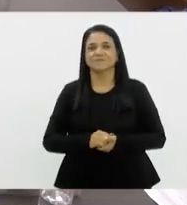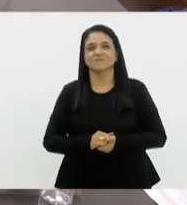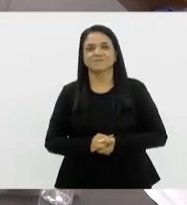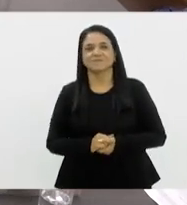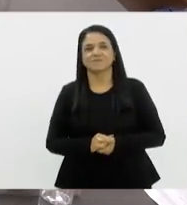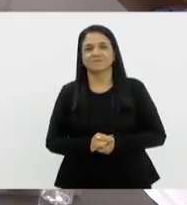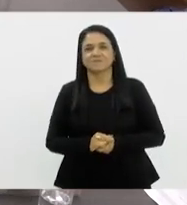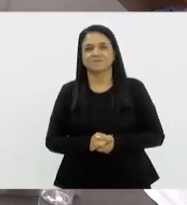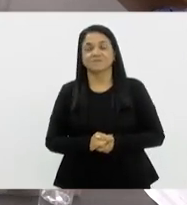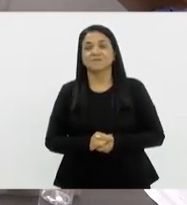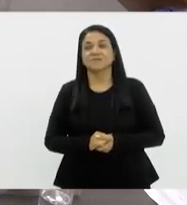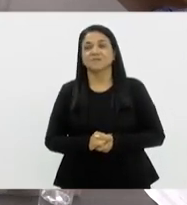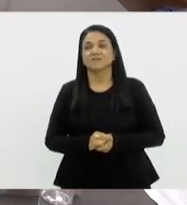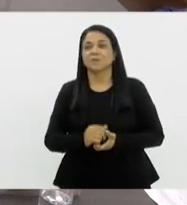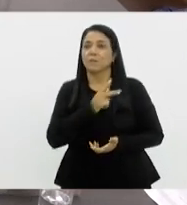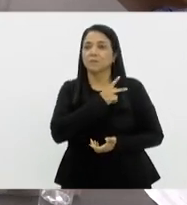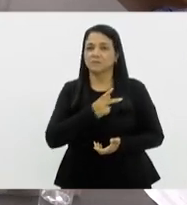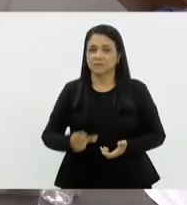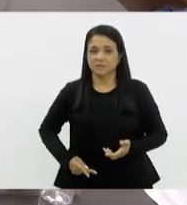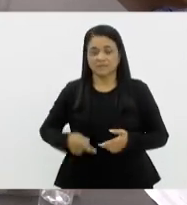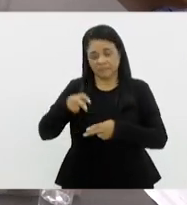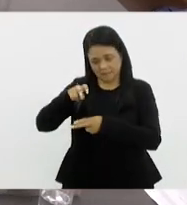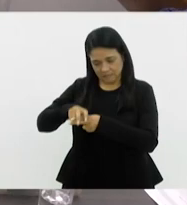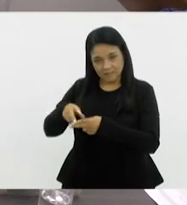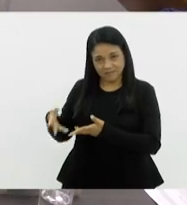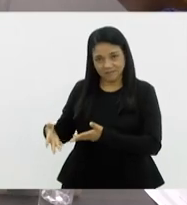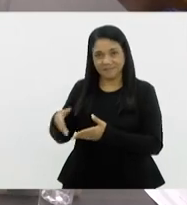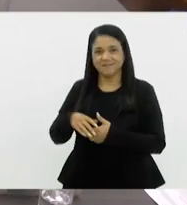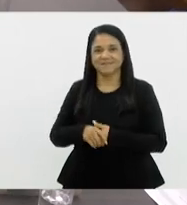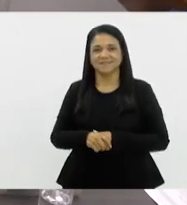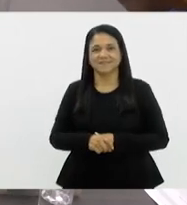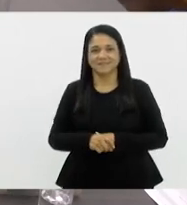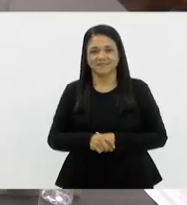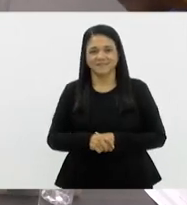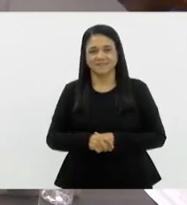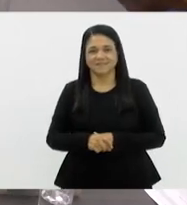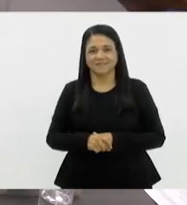Mas, presidente. Senta aí, meu irmão. Senta aqui, ó. Está a cadeira para o deputado.